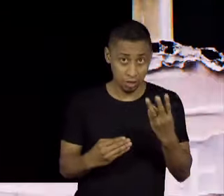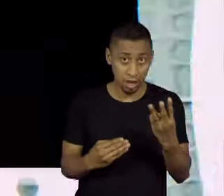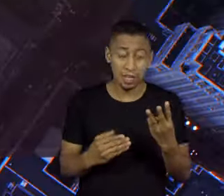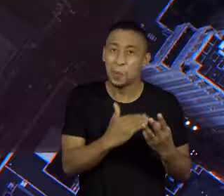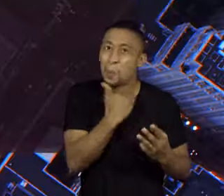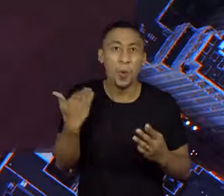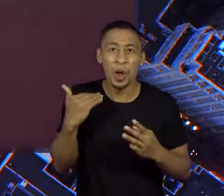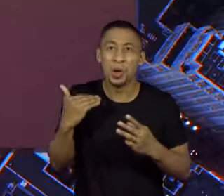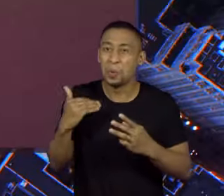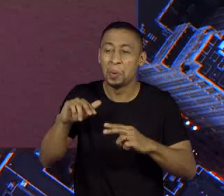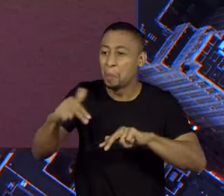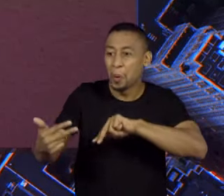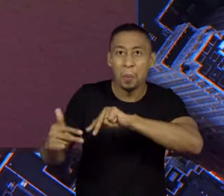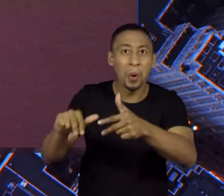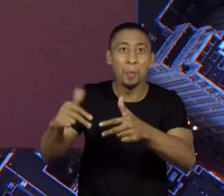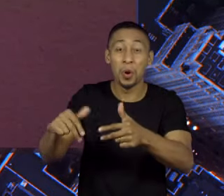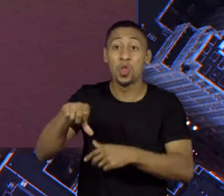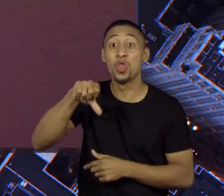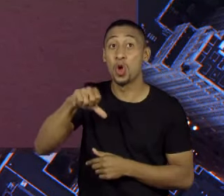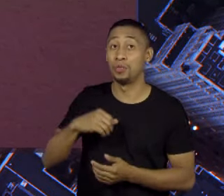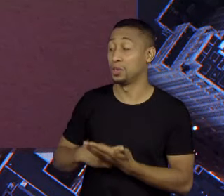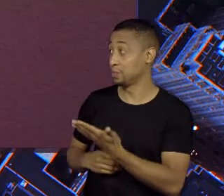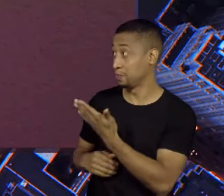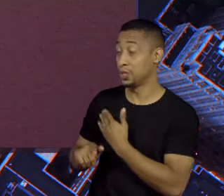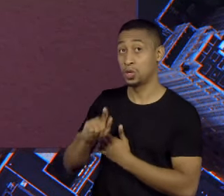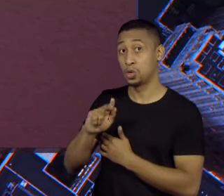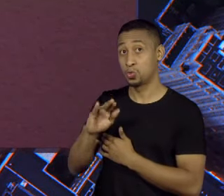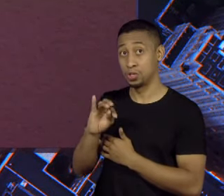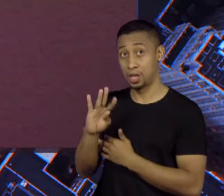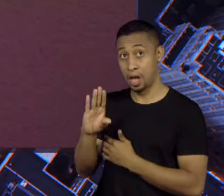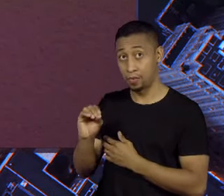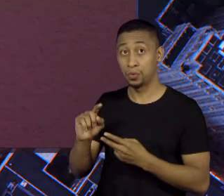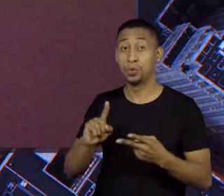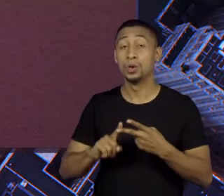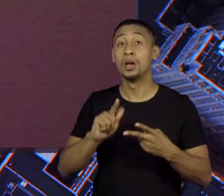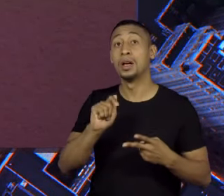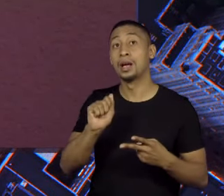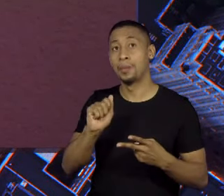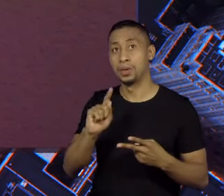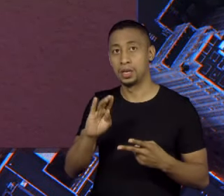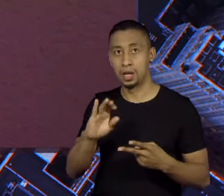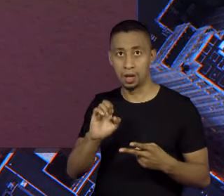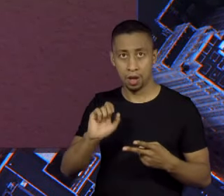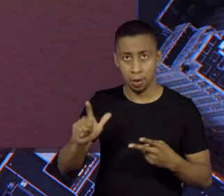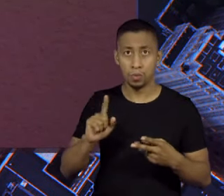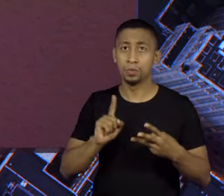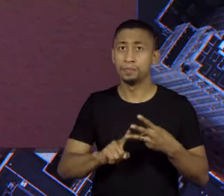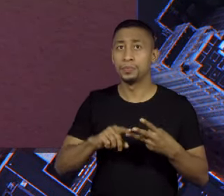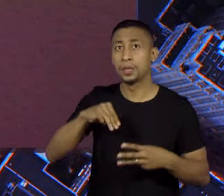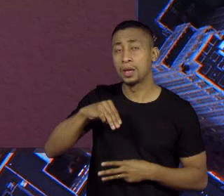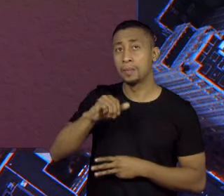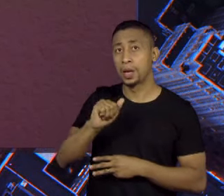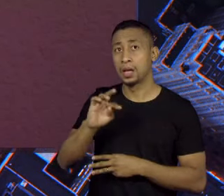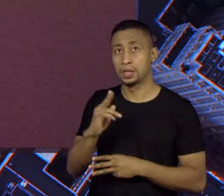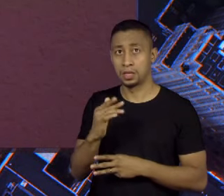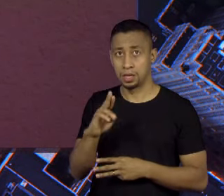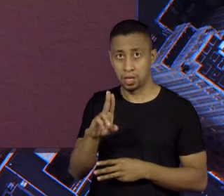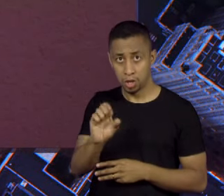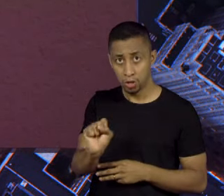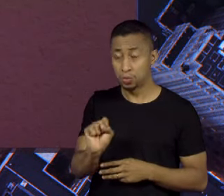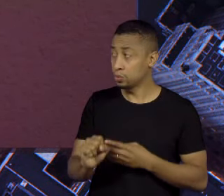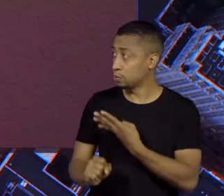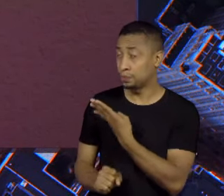ação policial. Gustavo Cruz Xavier, Gabriel Rogério de Moraes, Matheus dos Santos